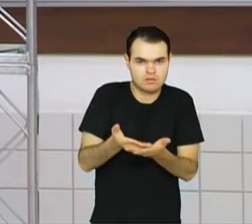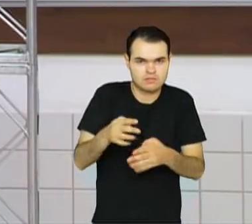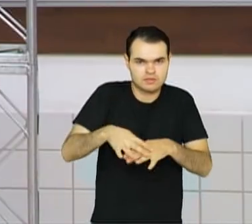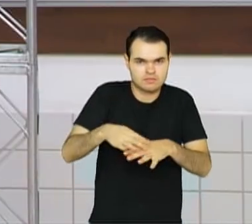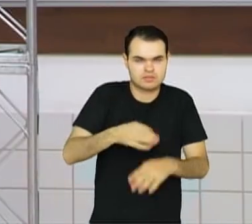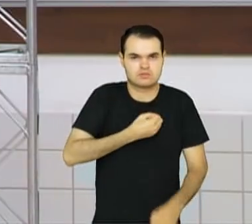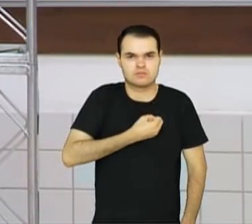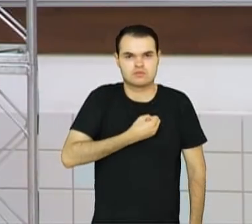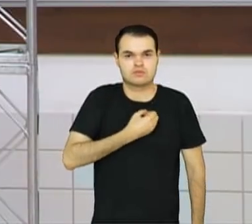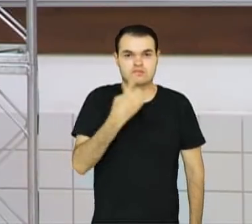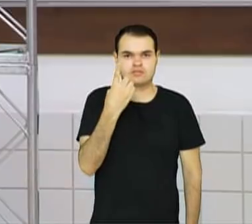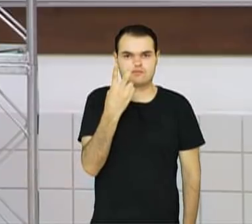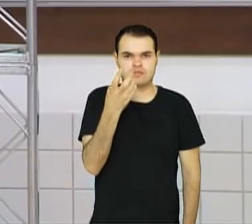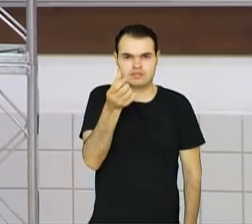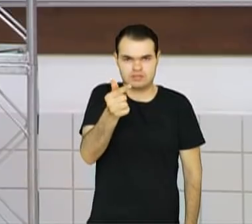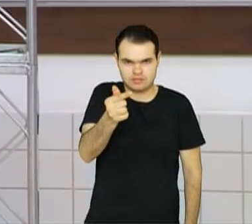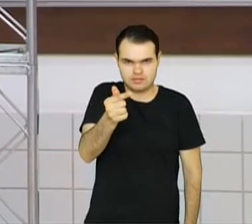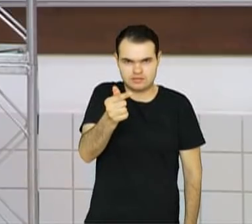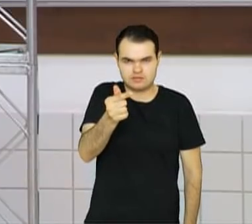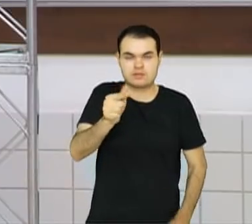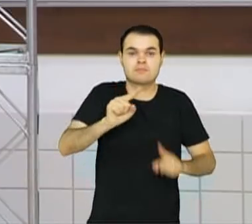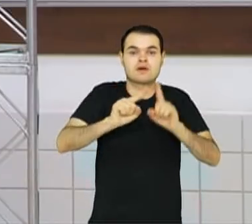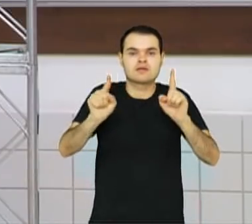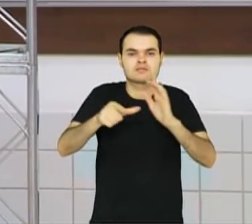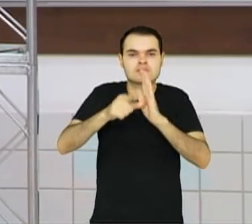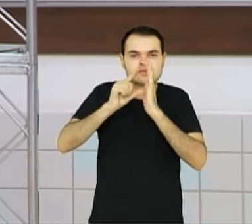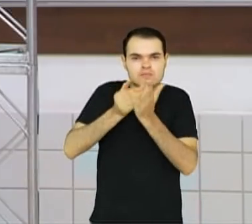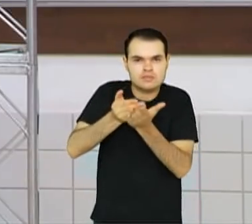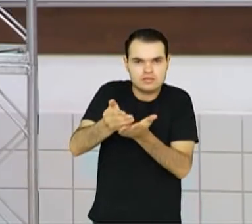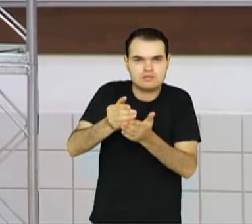antes da gente começar, nós temos alguns recadinhos, então preste atenção lá.